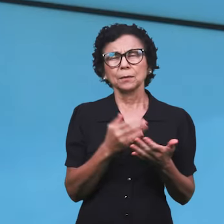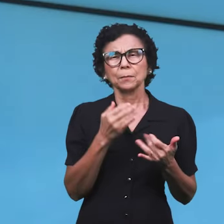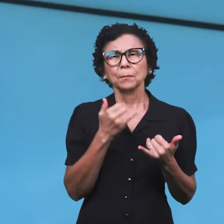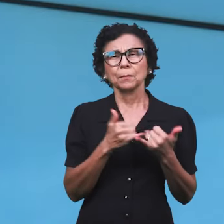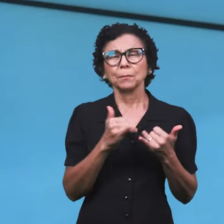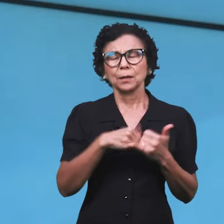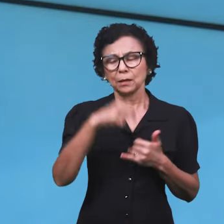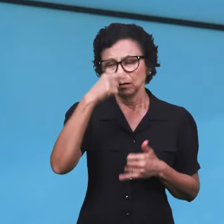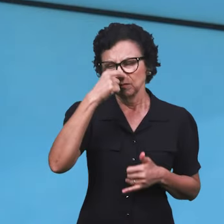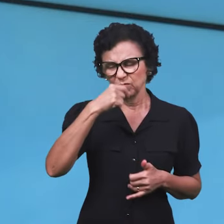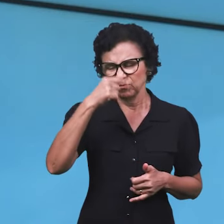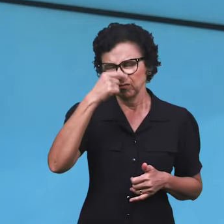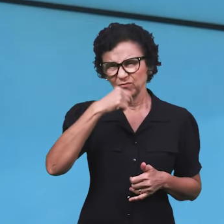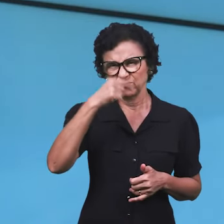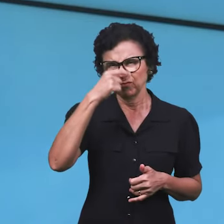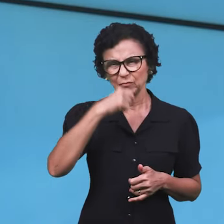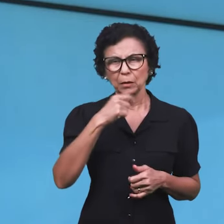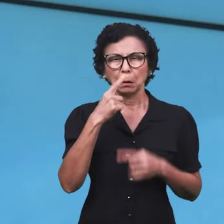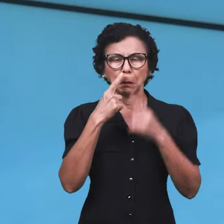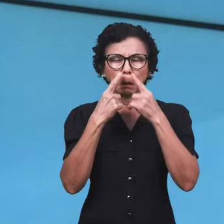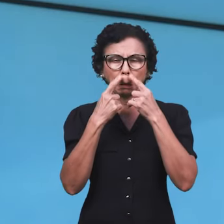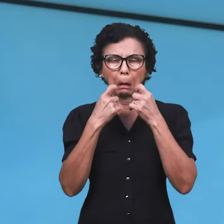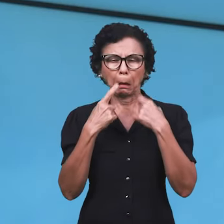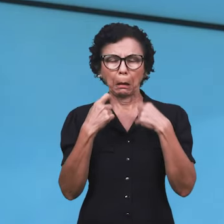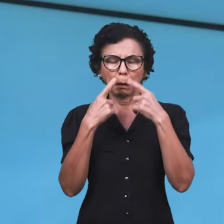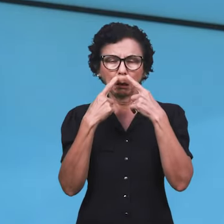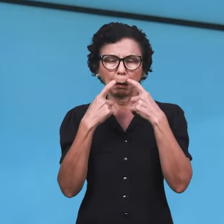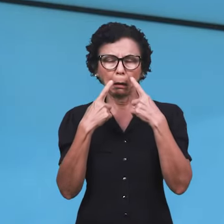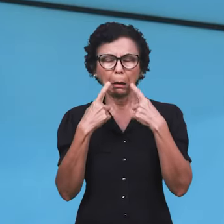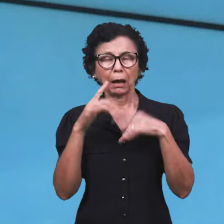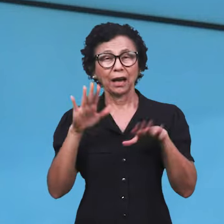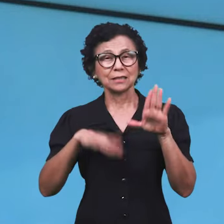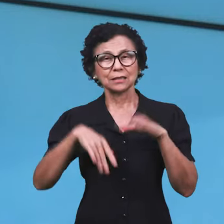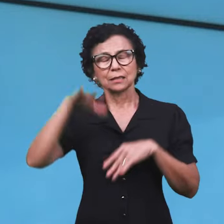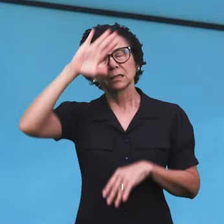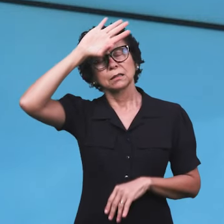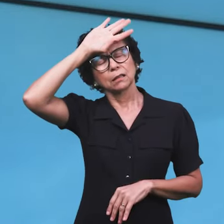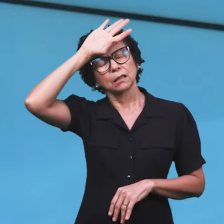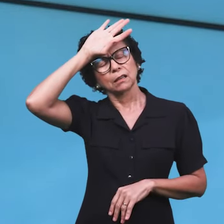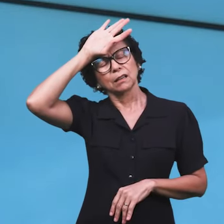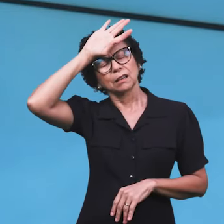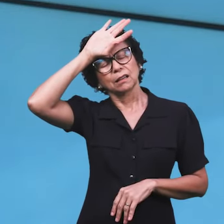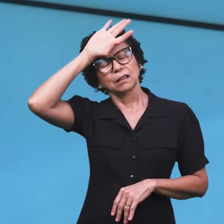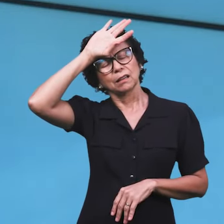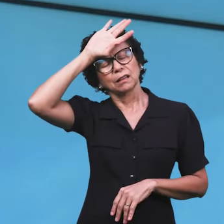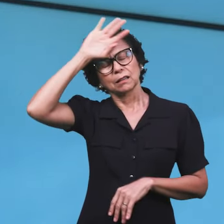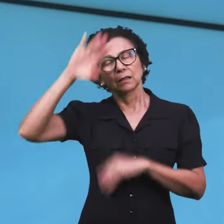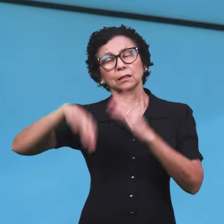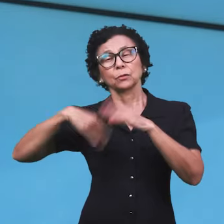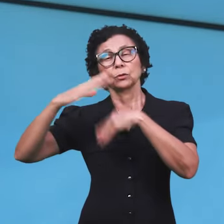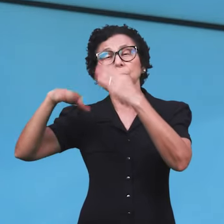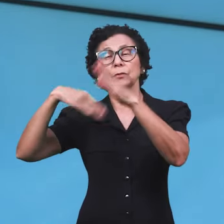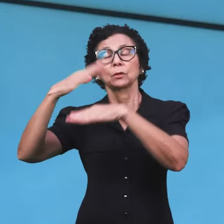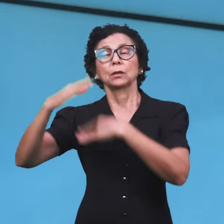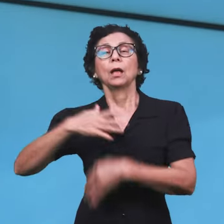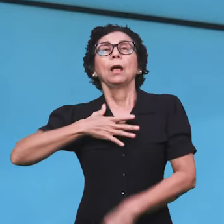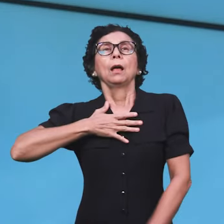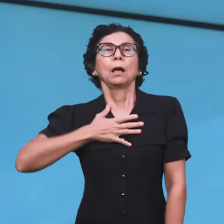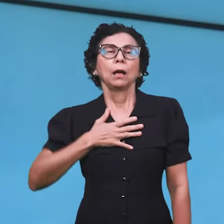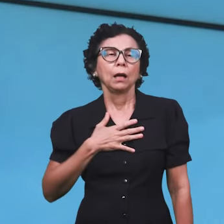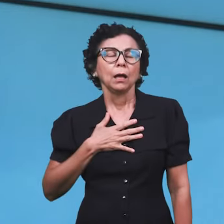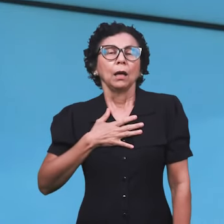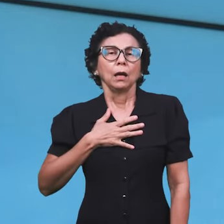criança tem sintomas de nariz escorrendo, às vezes pode ter uma febre, mas ela evolui com desconforto respiratório. A criança fica respirando